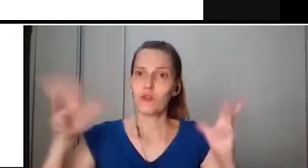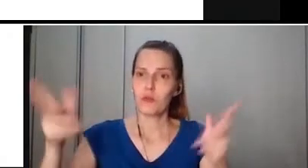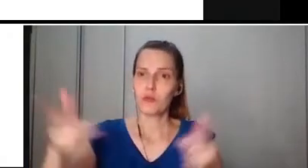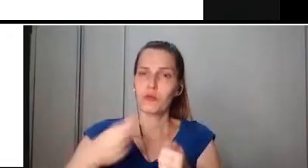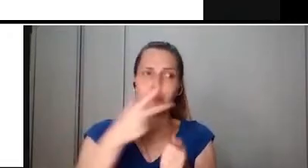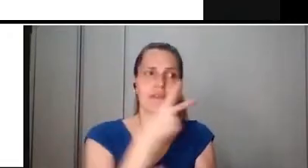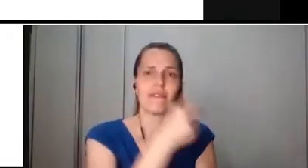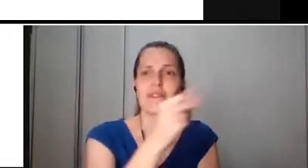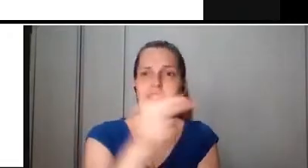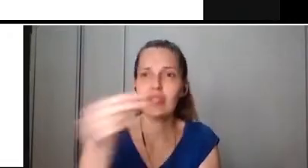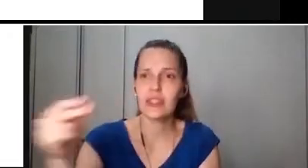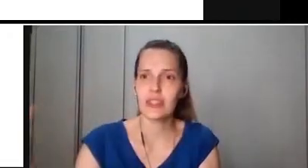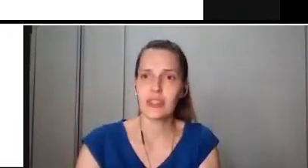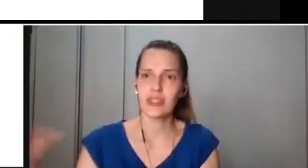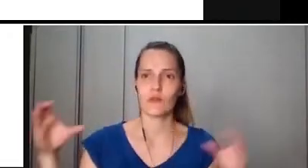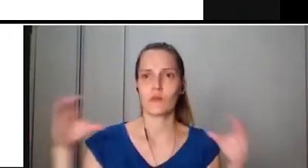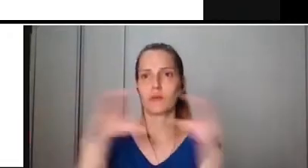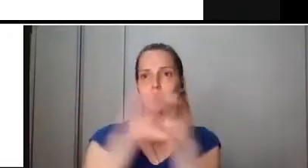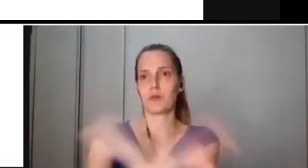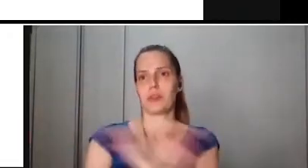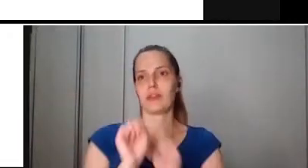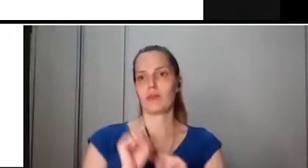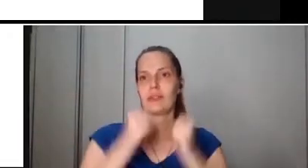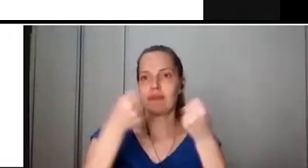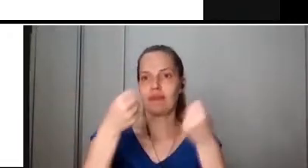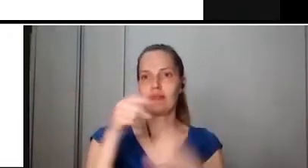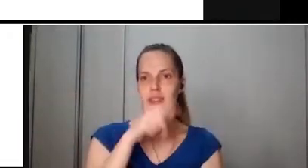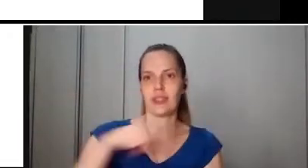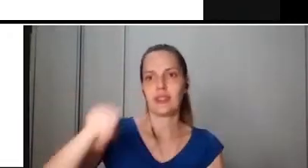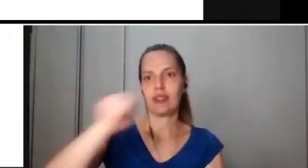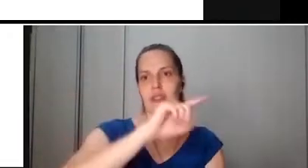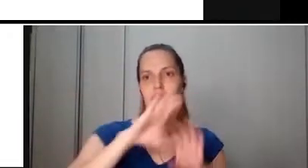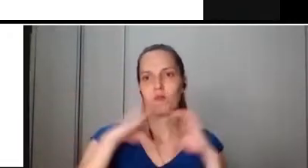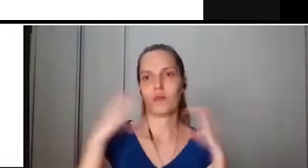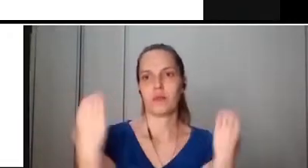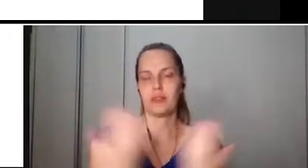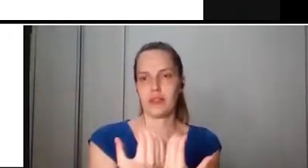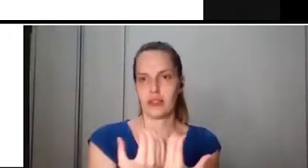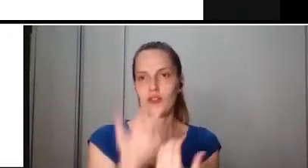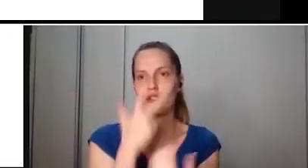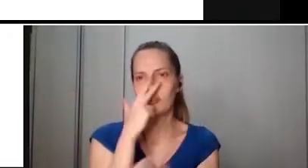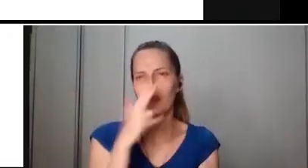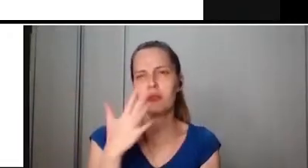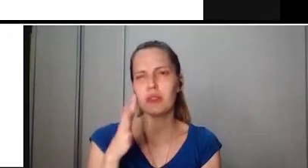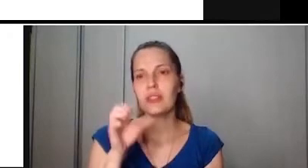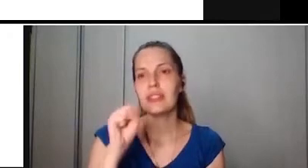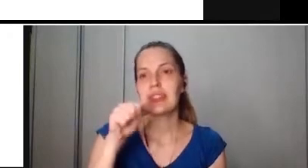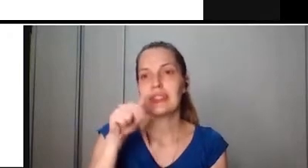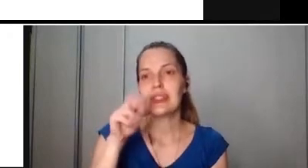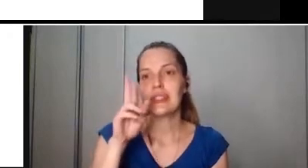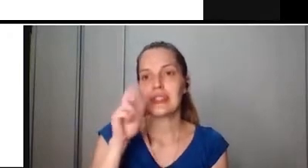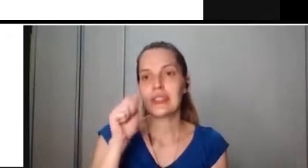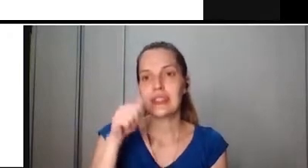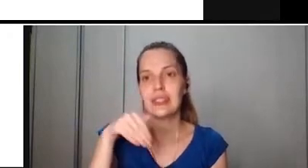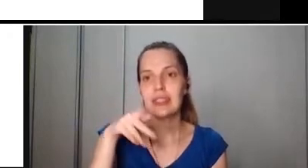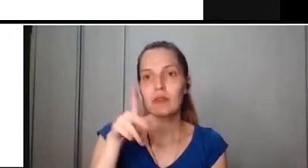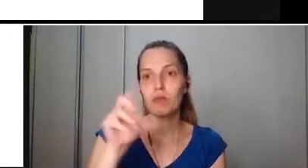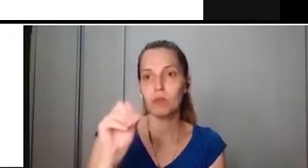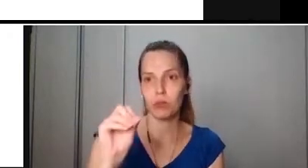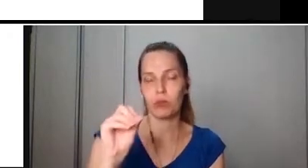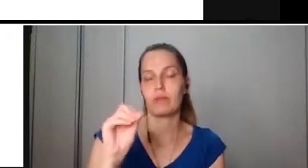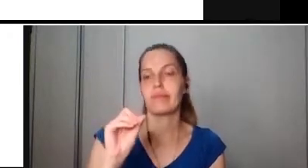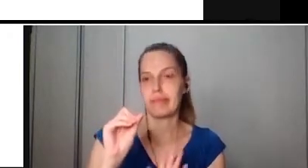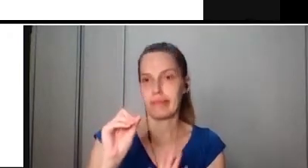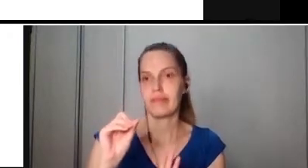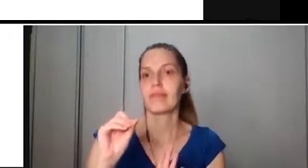seria similar ao que a gente tem com o sarampo. O vírus poderia ser eliminado em regiões